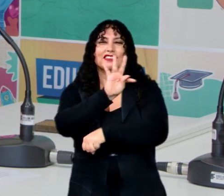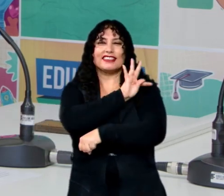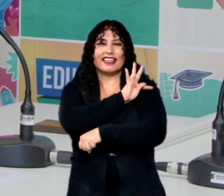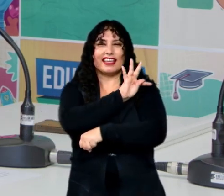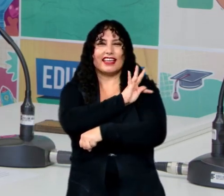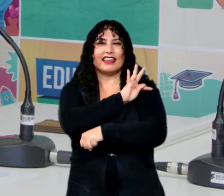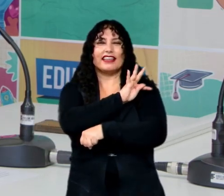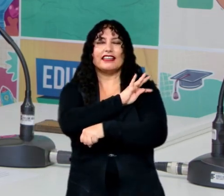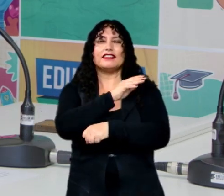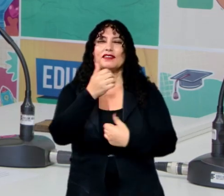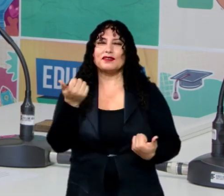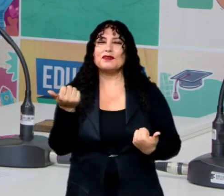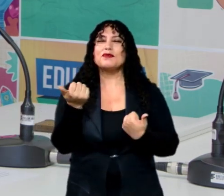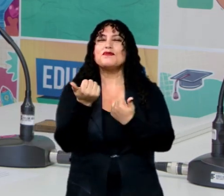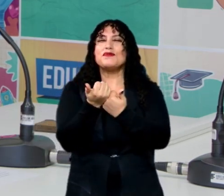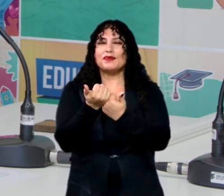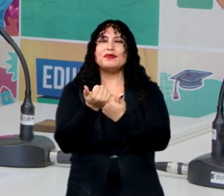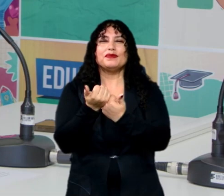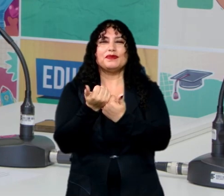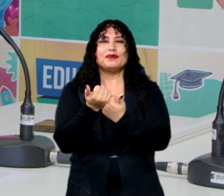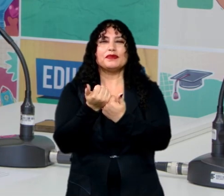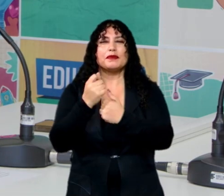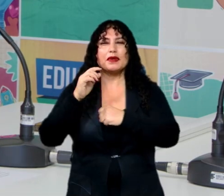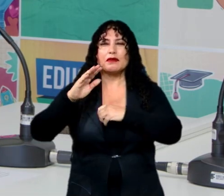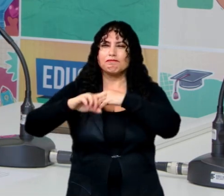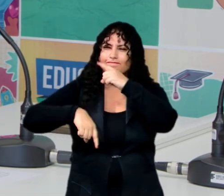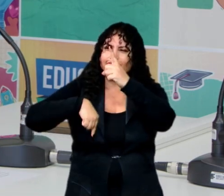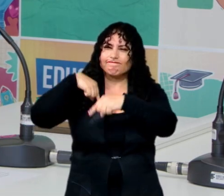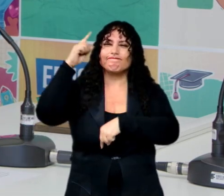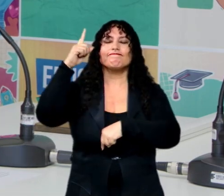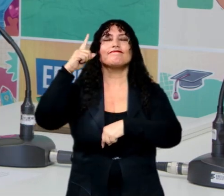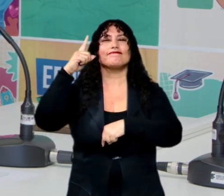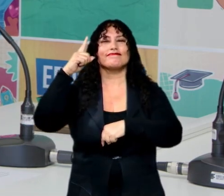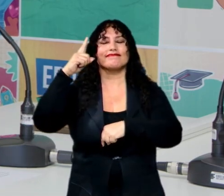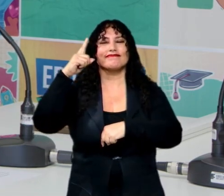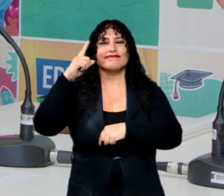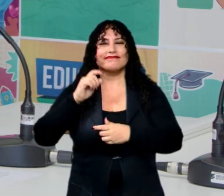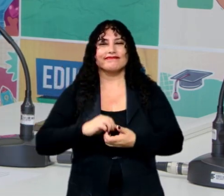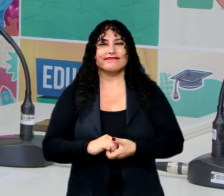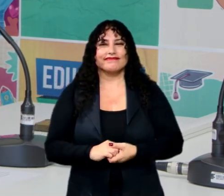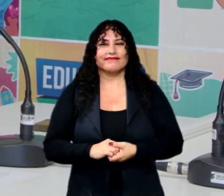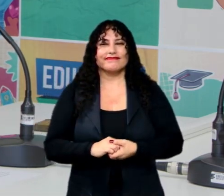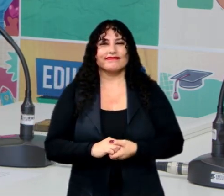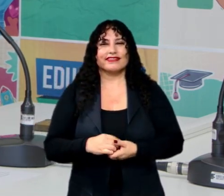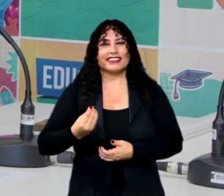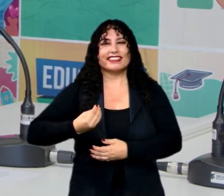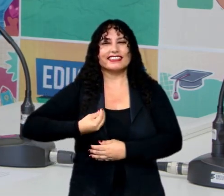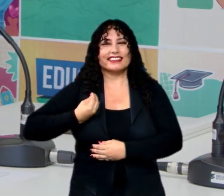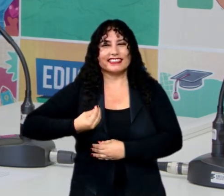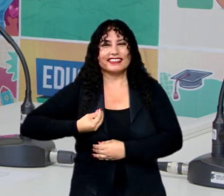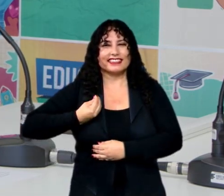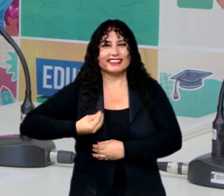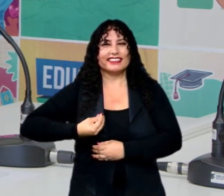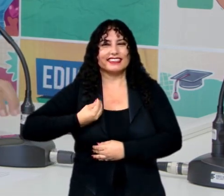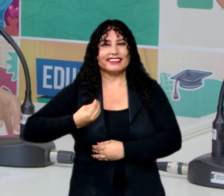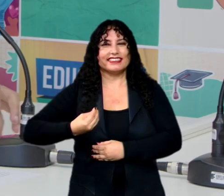é um dos braços para evoluir nessa presença